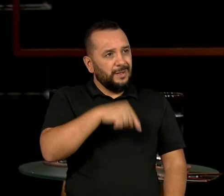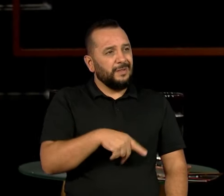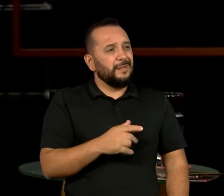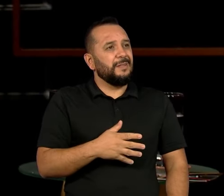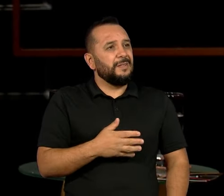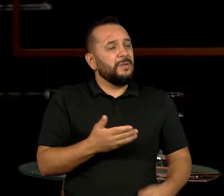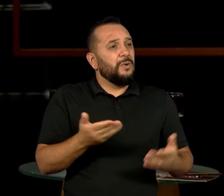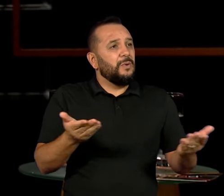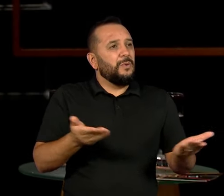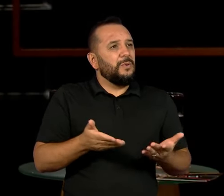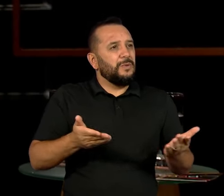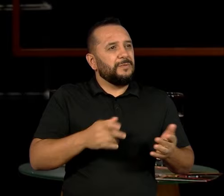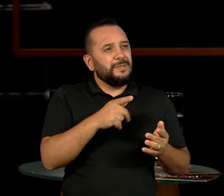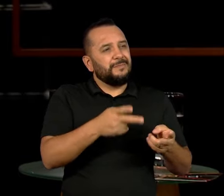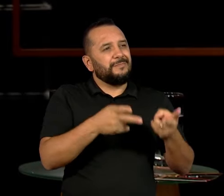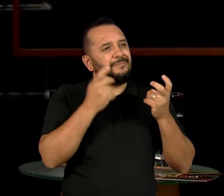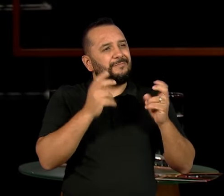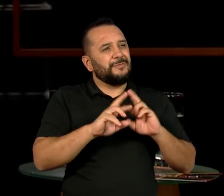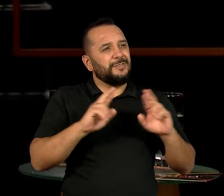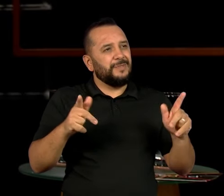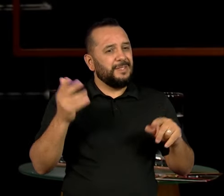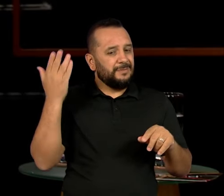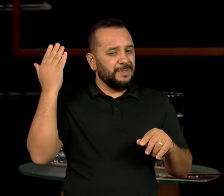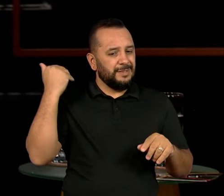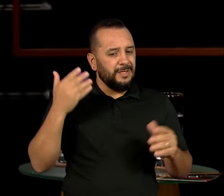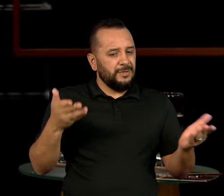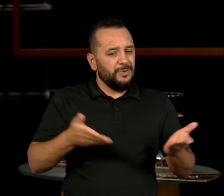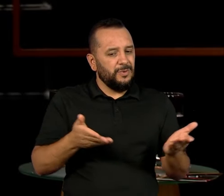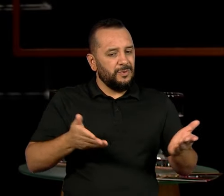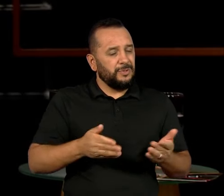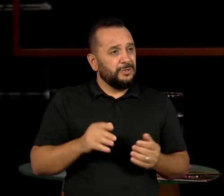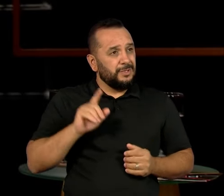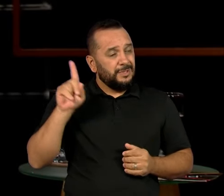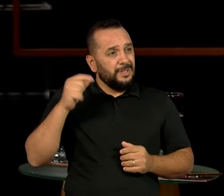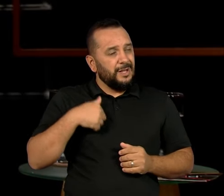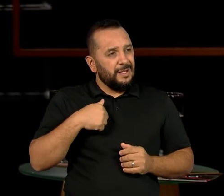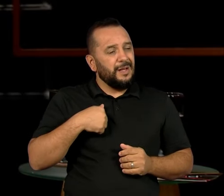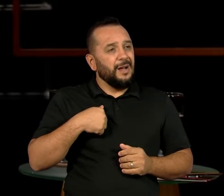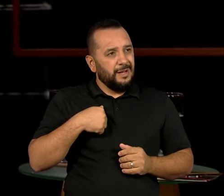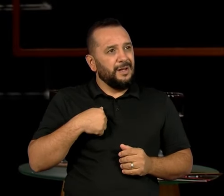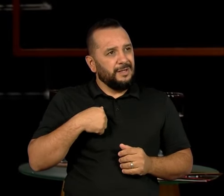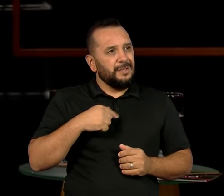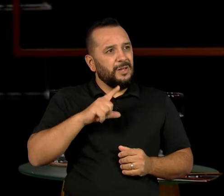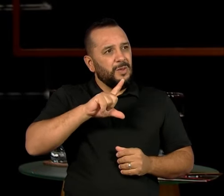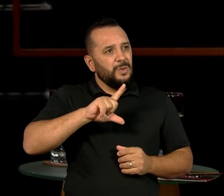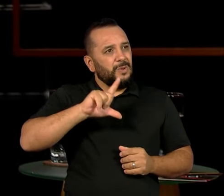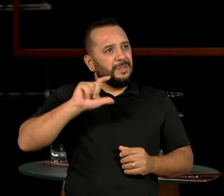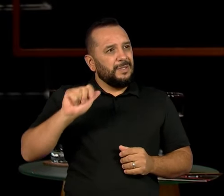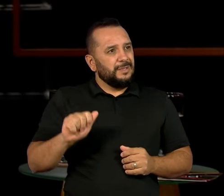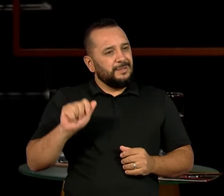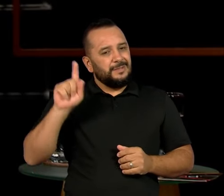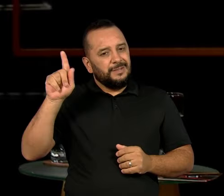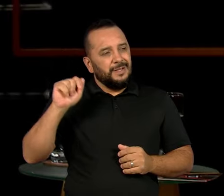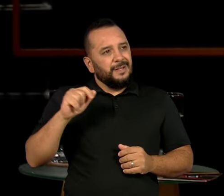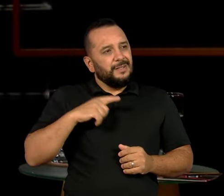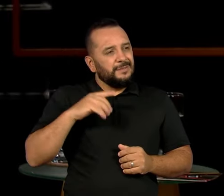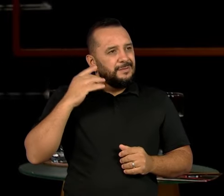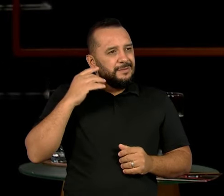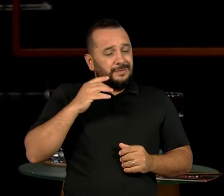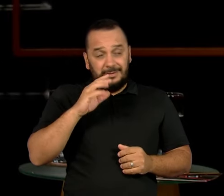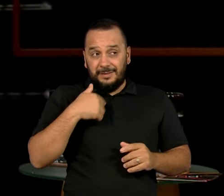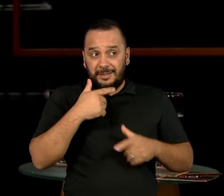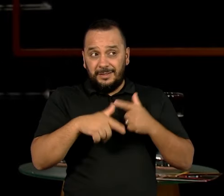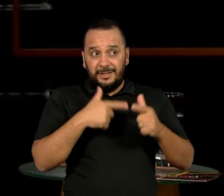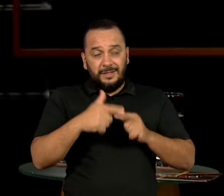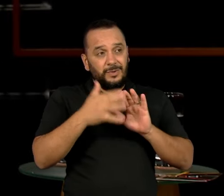diferenças marcantes você percebe ou percebeu, principalmente lá em Sundance, entre o trabalho dos roteiristas americanos, estrangeiros, de modo